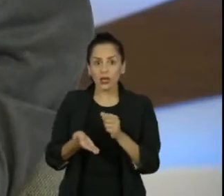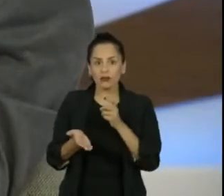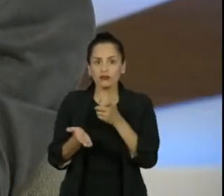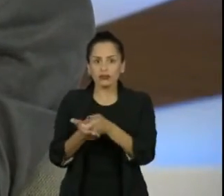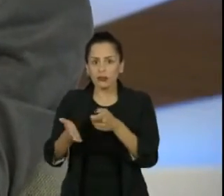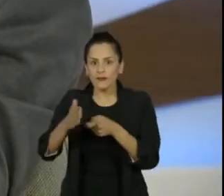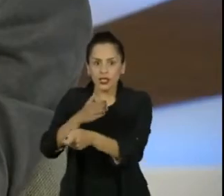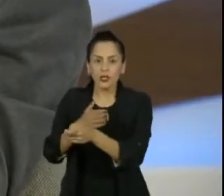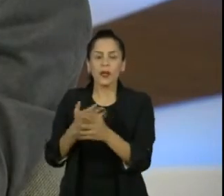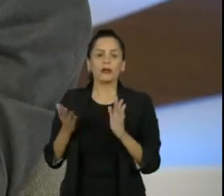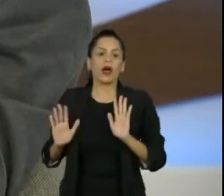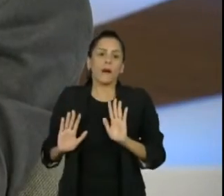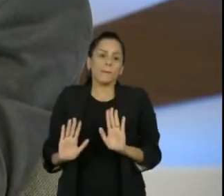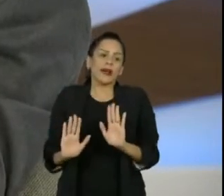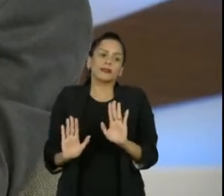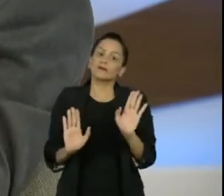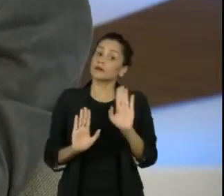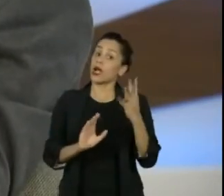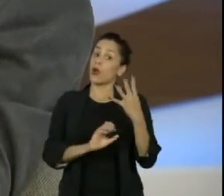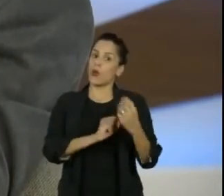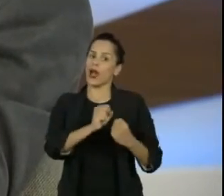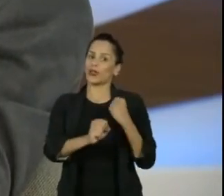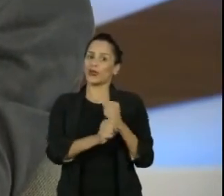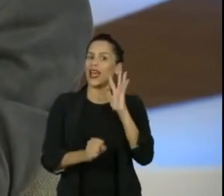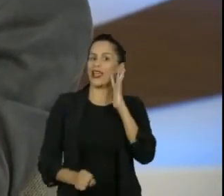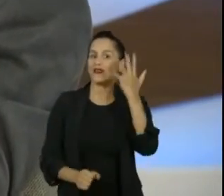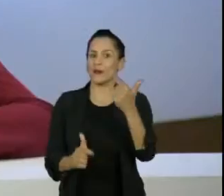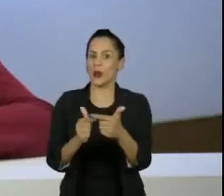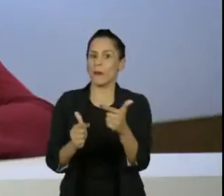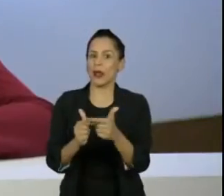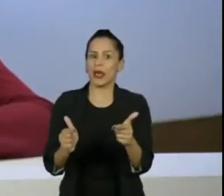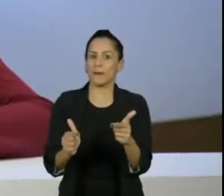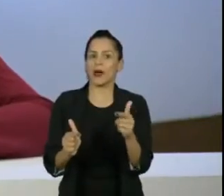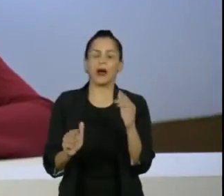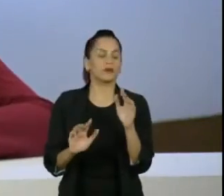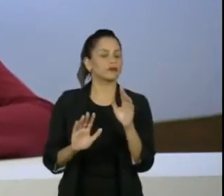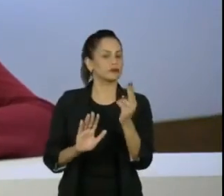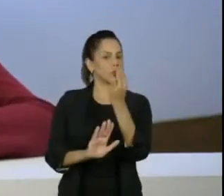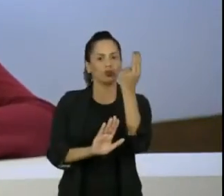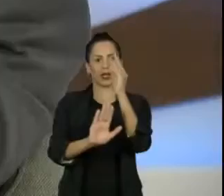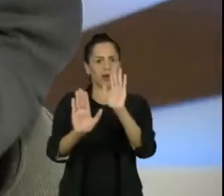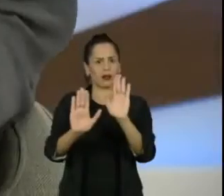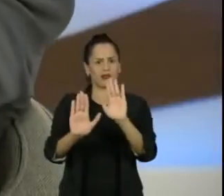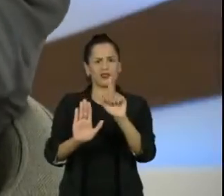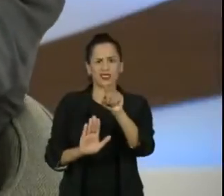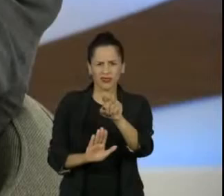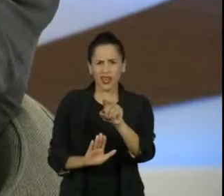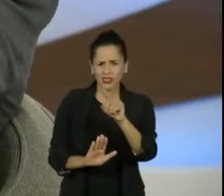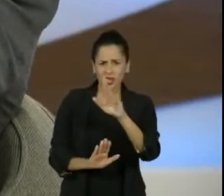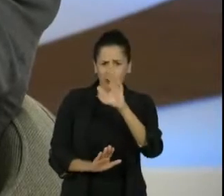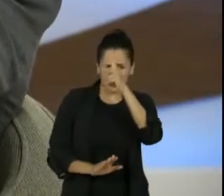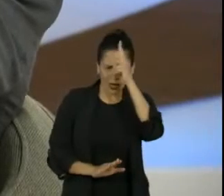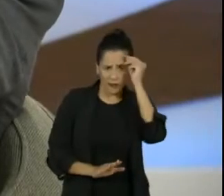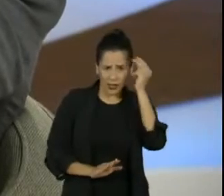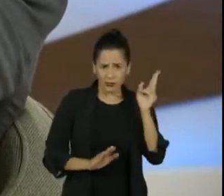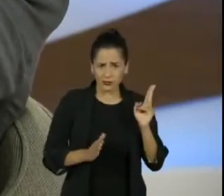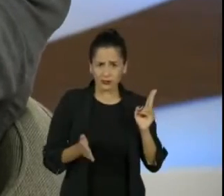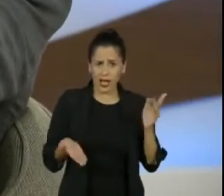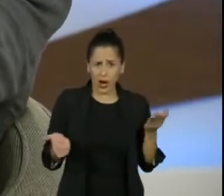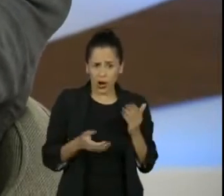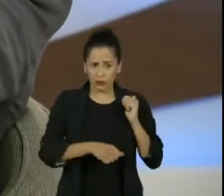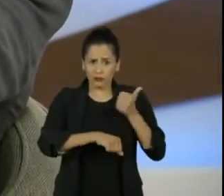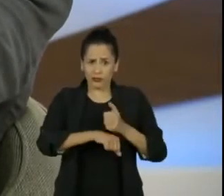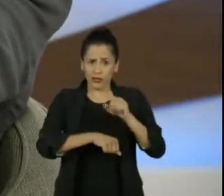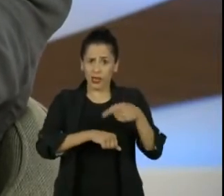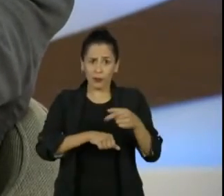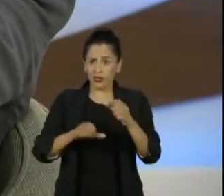anos. Não é pouco. 4 anos resolve o problema. O senhor vai deixar o governo e não vai ter resolvido? Não, mas o dinheiro está lá dentro. Isso não